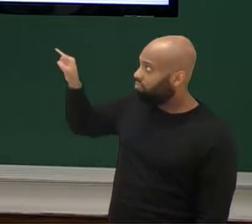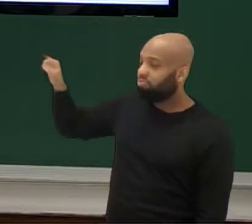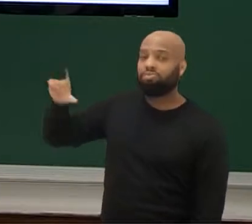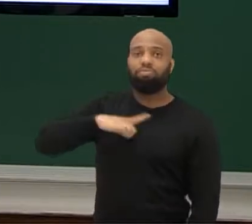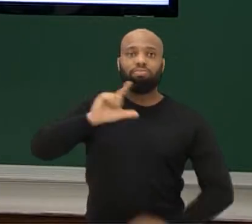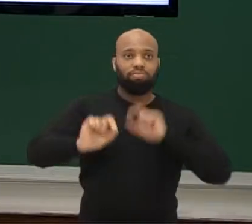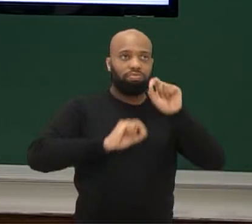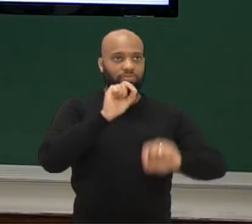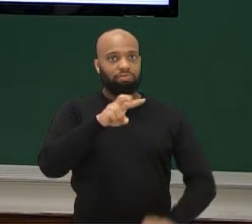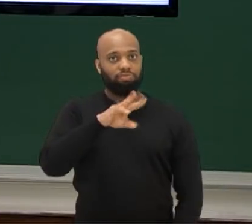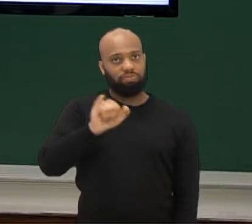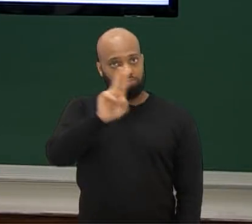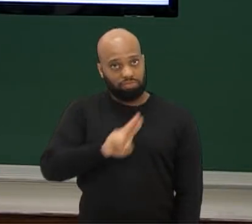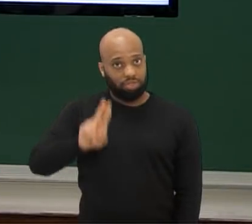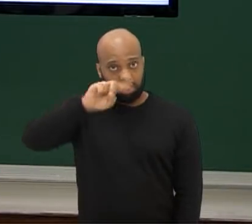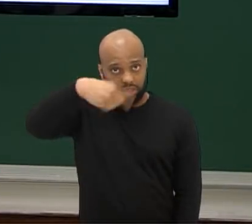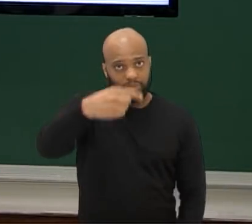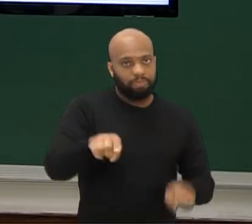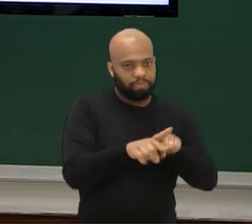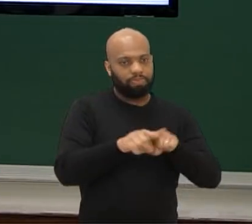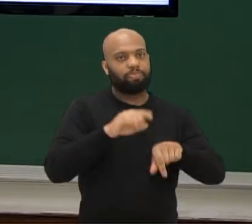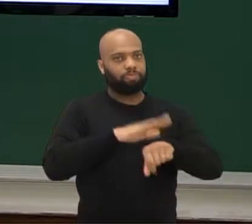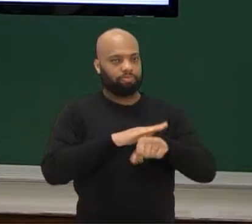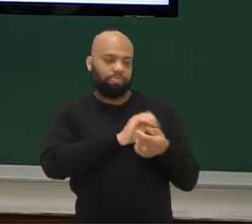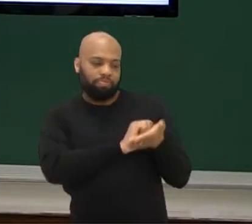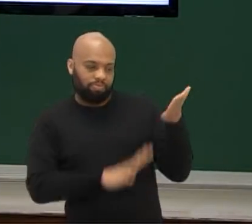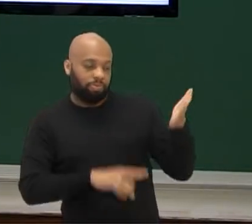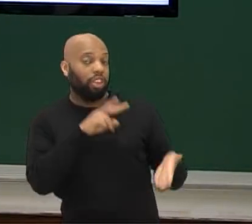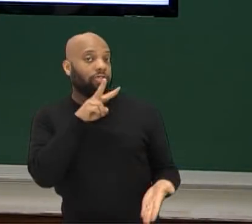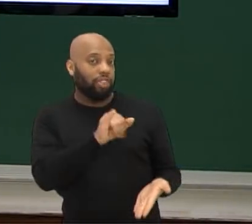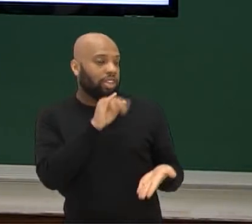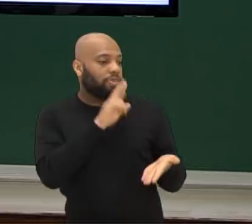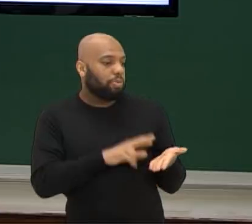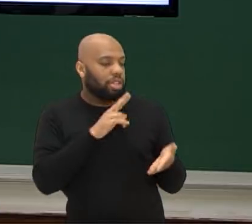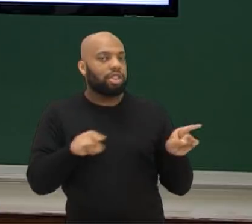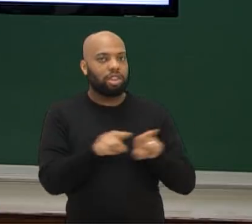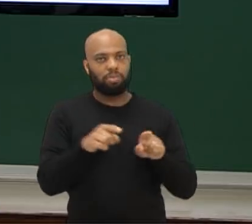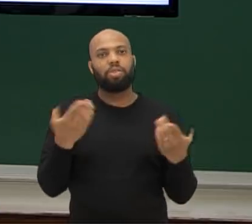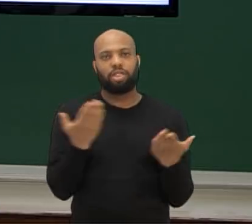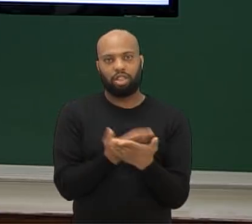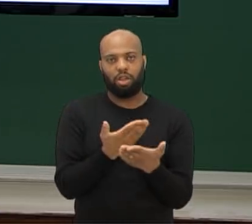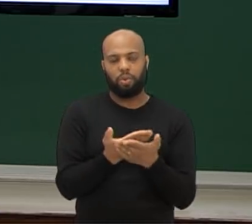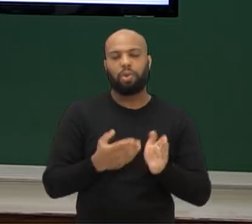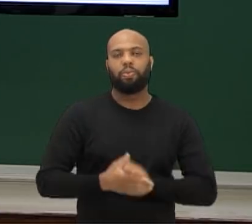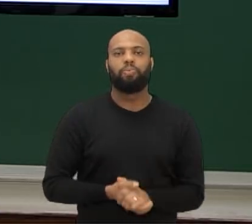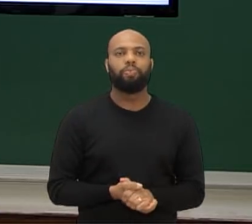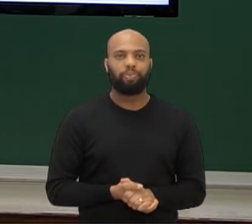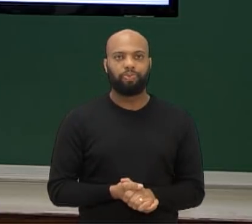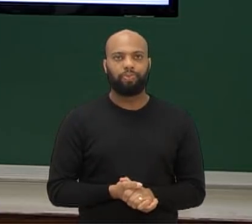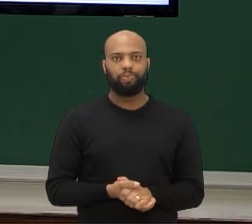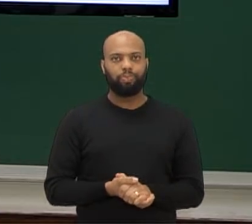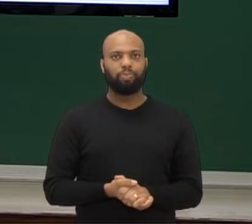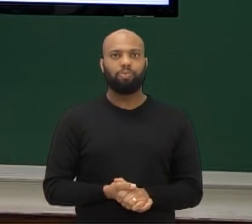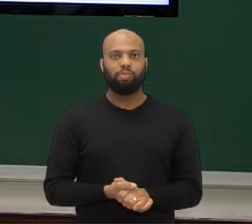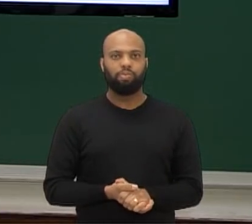vai ser utilizada em algumas atividades aí no decorrer das aulas, ok?